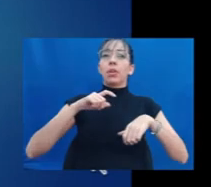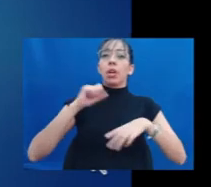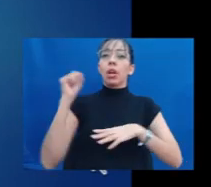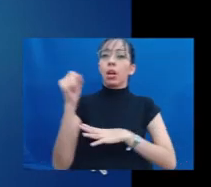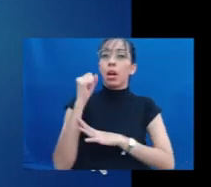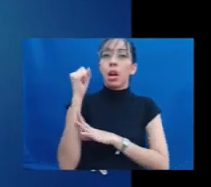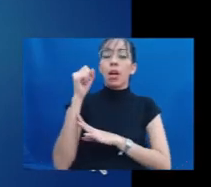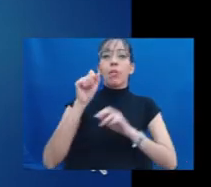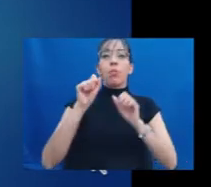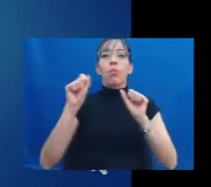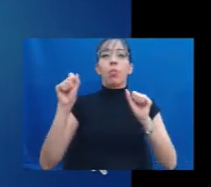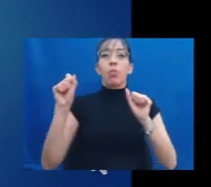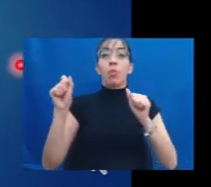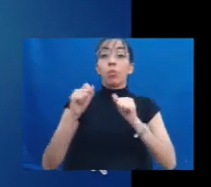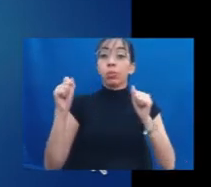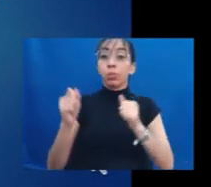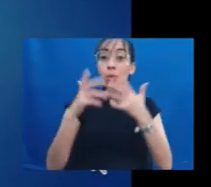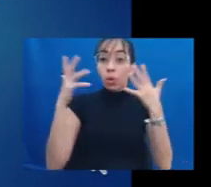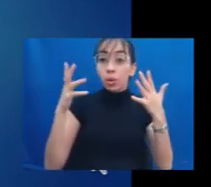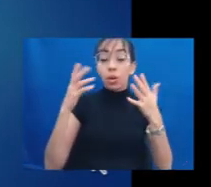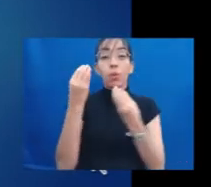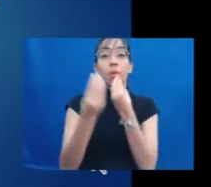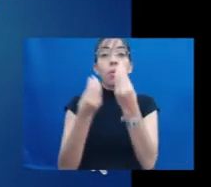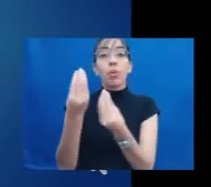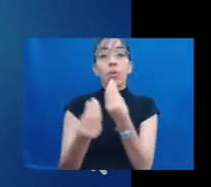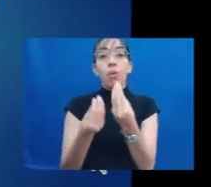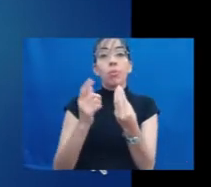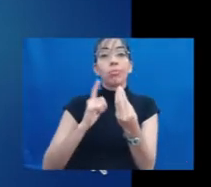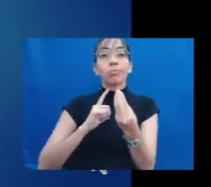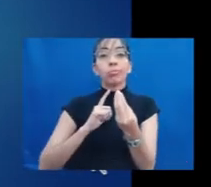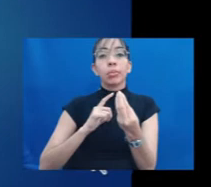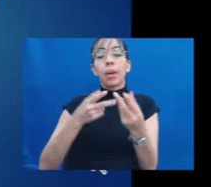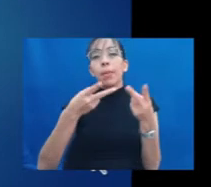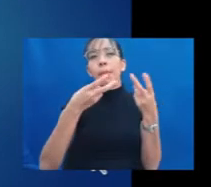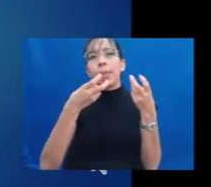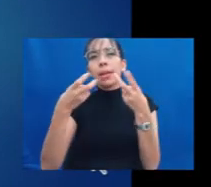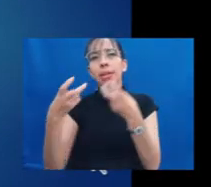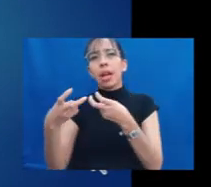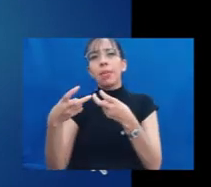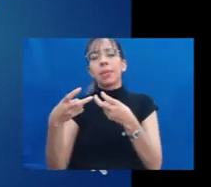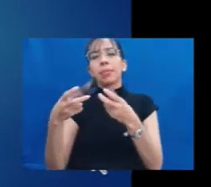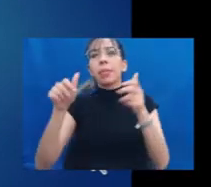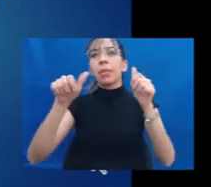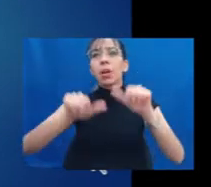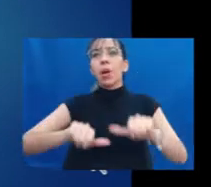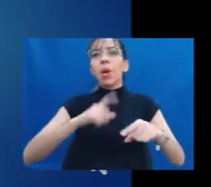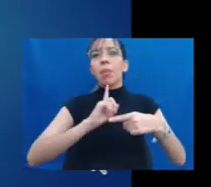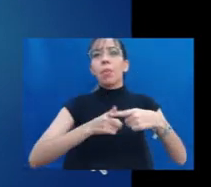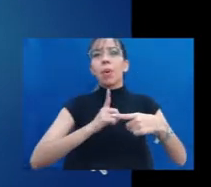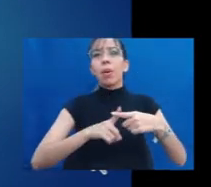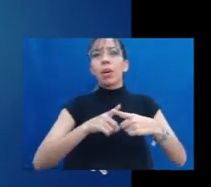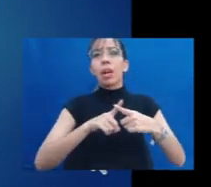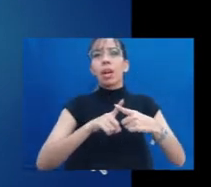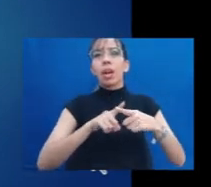assim de grande vulto, né? Então, uma explosão que aconteceu nesse laboratório, vocês vejam que os efeitos foram realmente